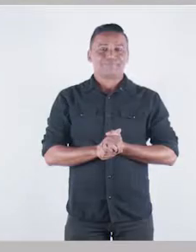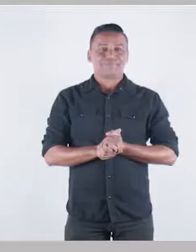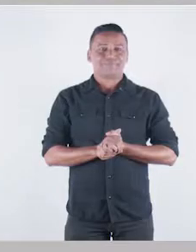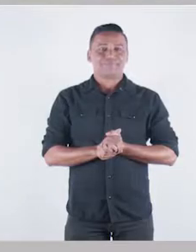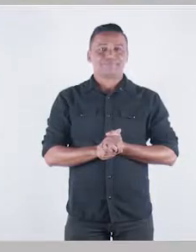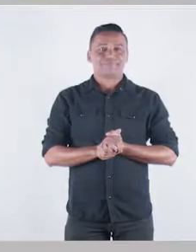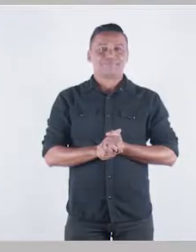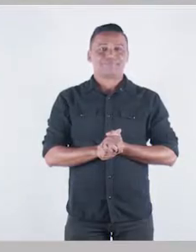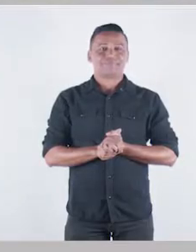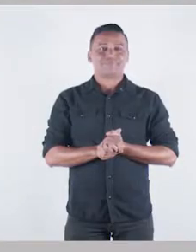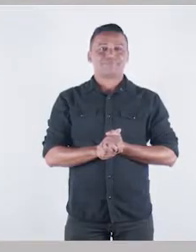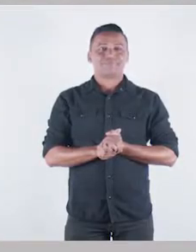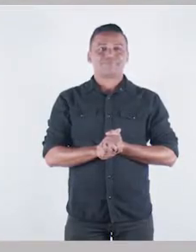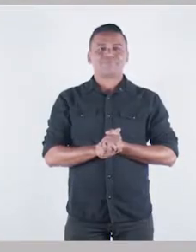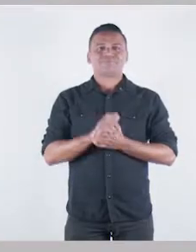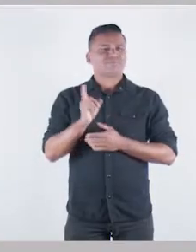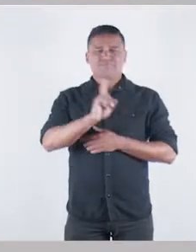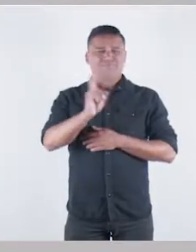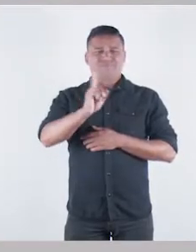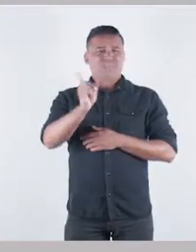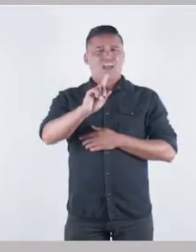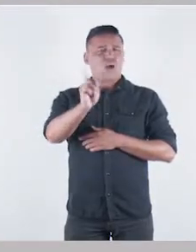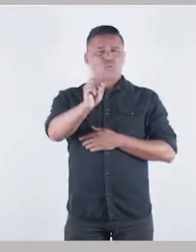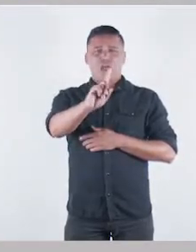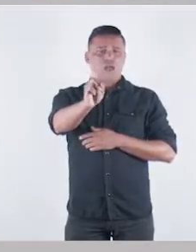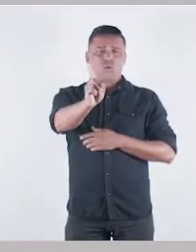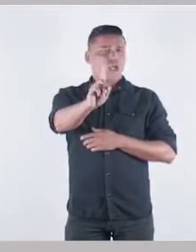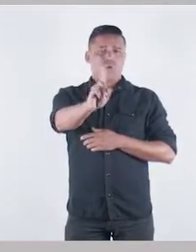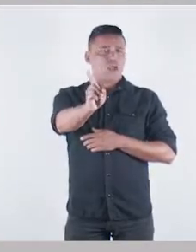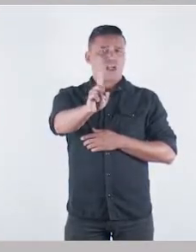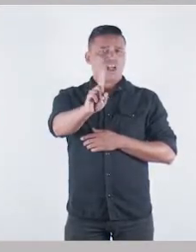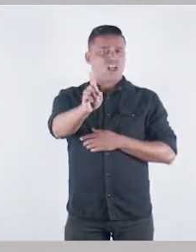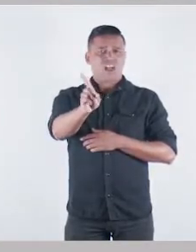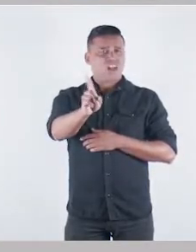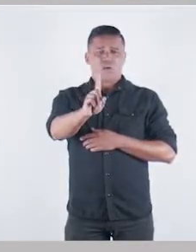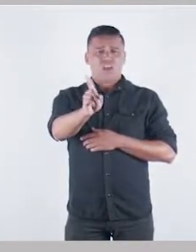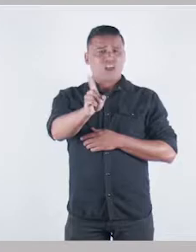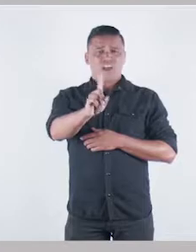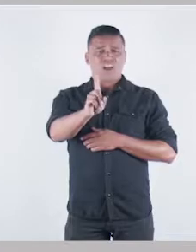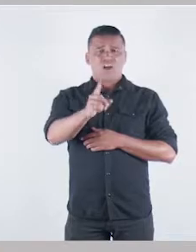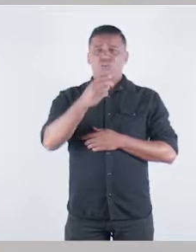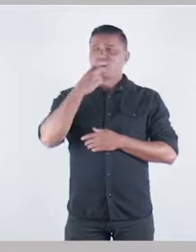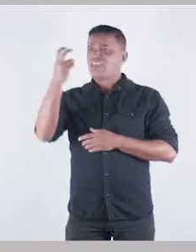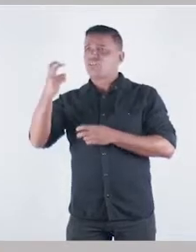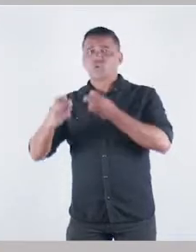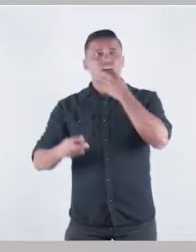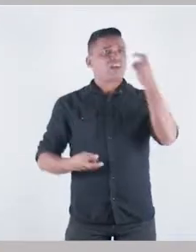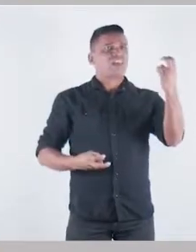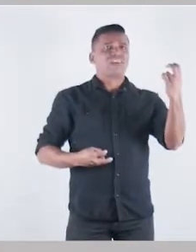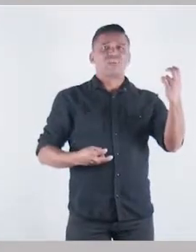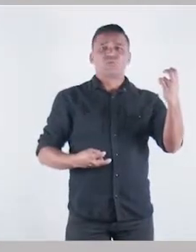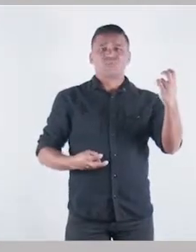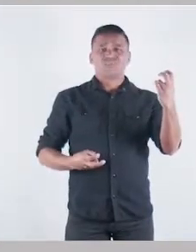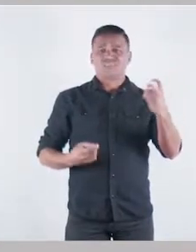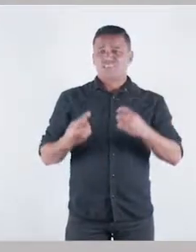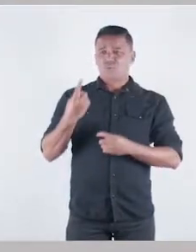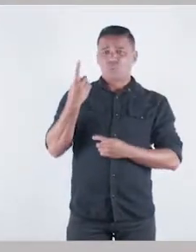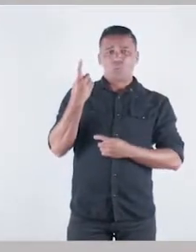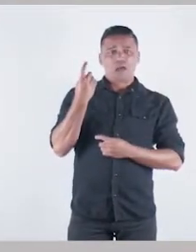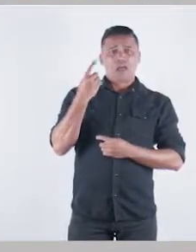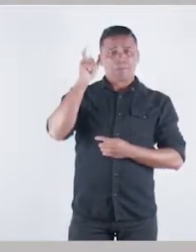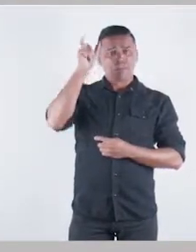monodrama. Não, não, não. Não é possível escutar 2 gritos da mesma dor.